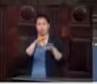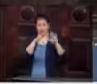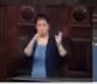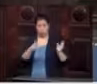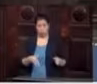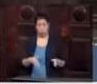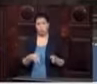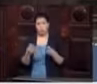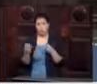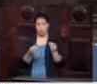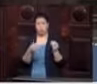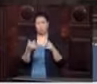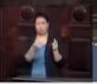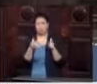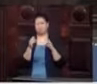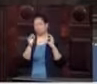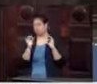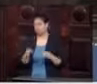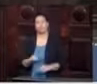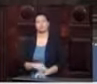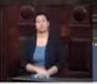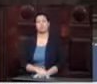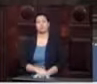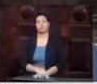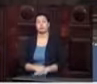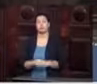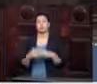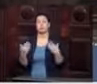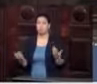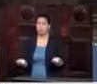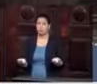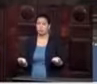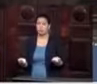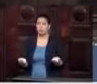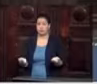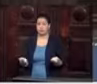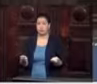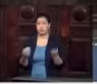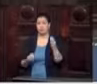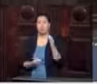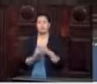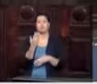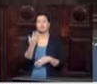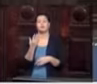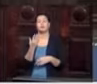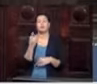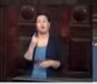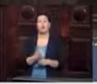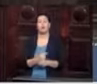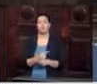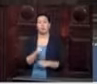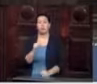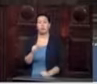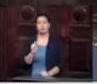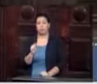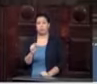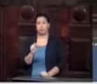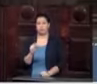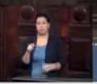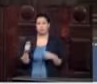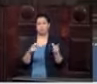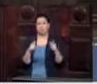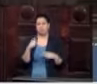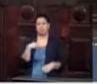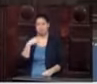o fechamento também de todas as torres. E aí, surge de repente, não sei de